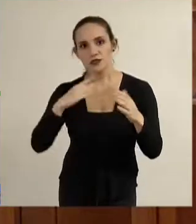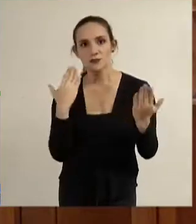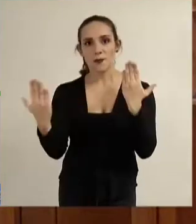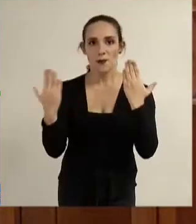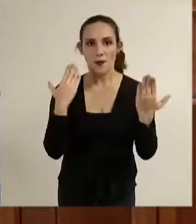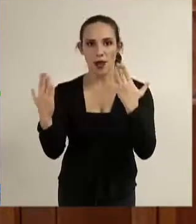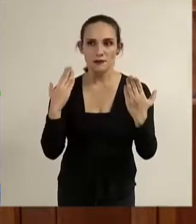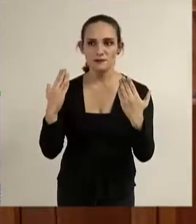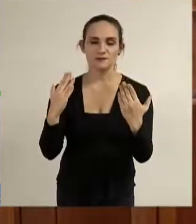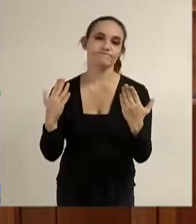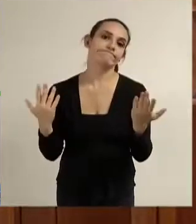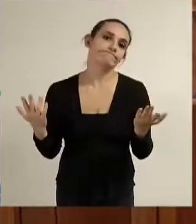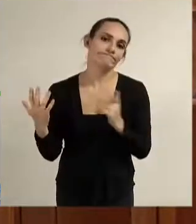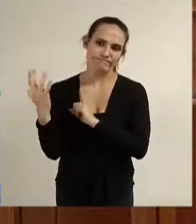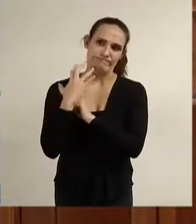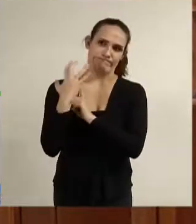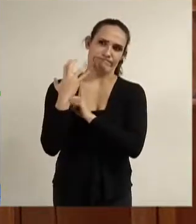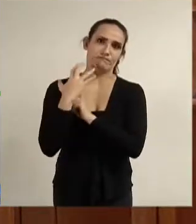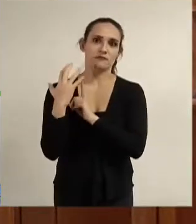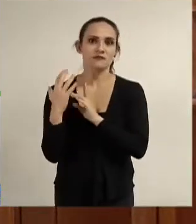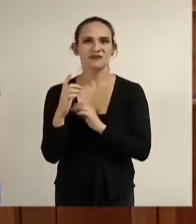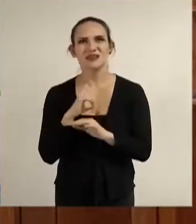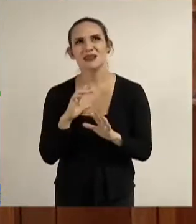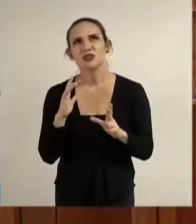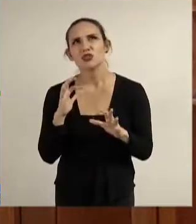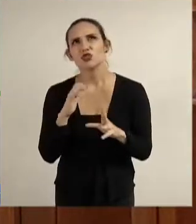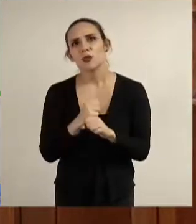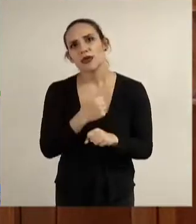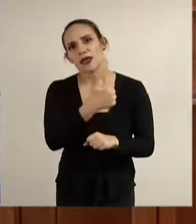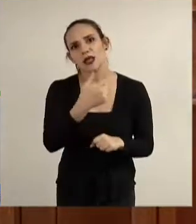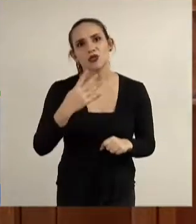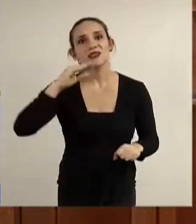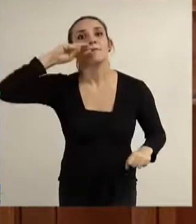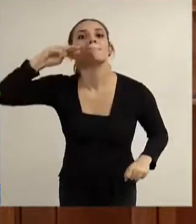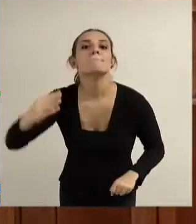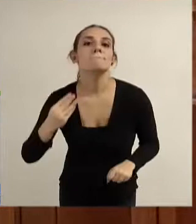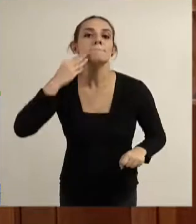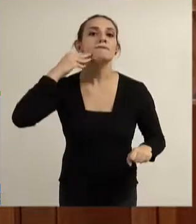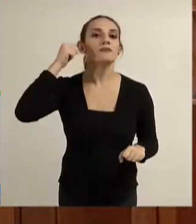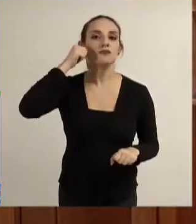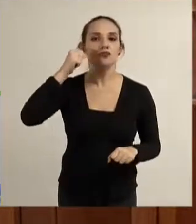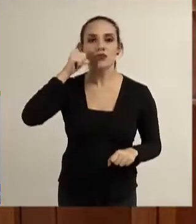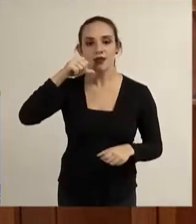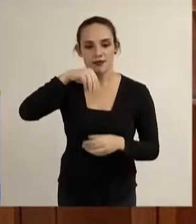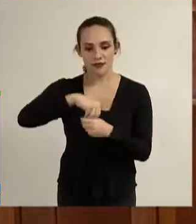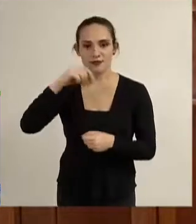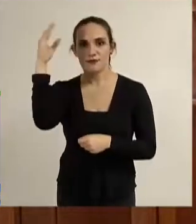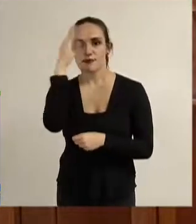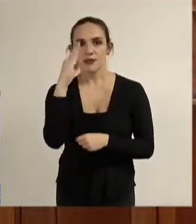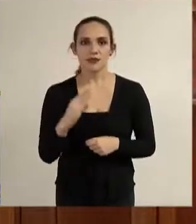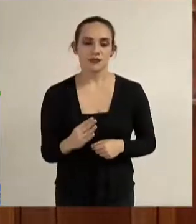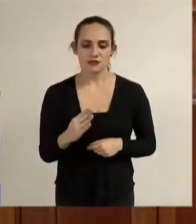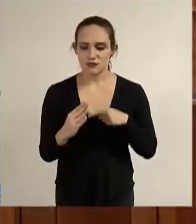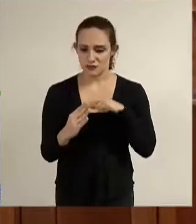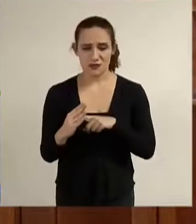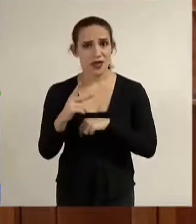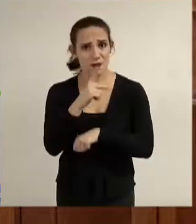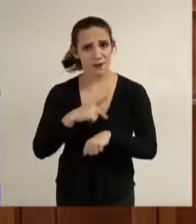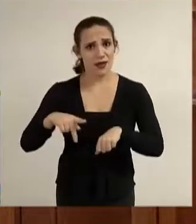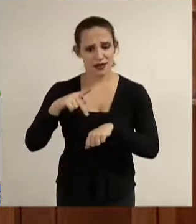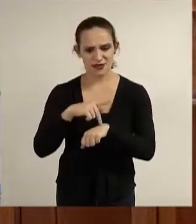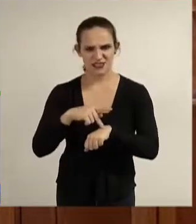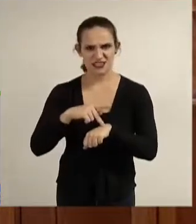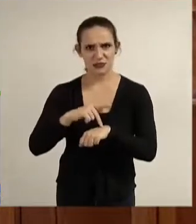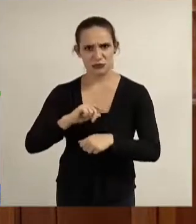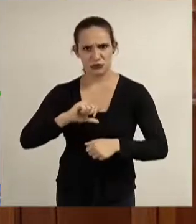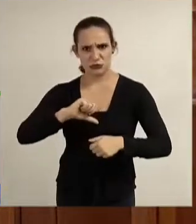isso passa de 14 milhões de mulheres no nosso querido Brasil, o país continental,